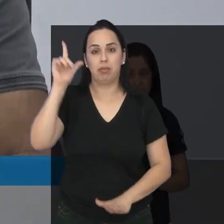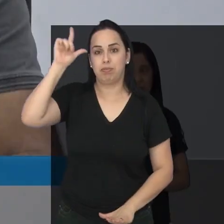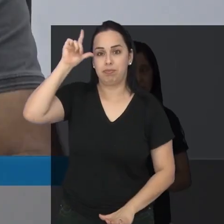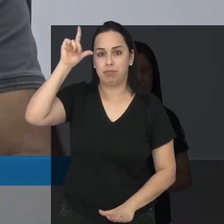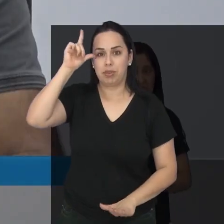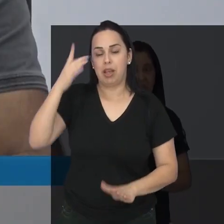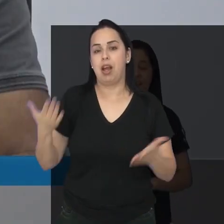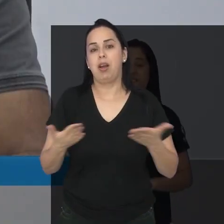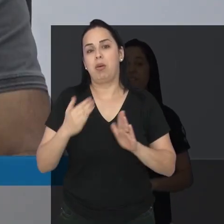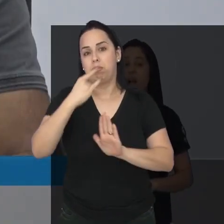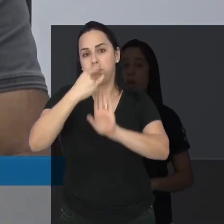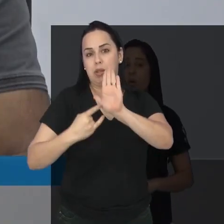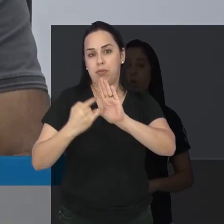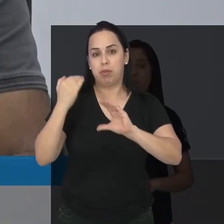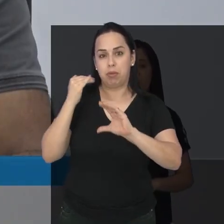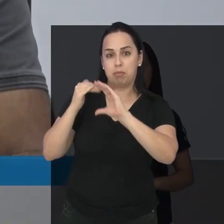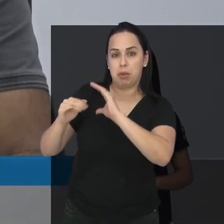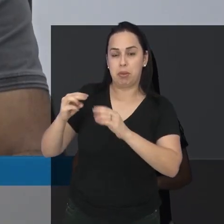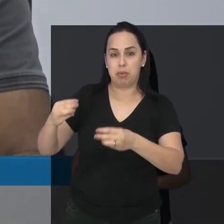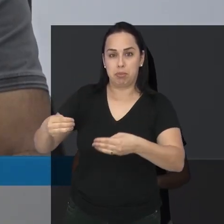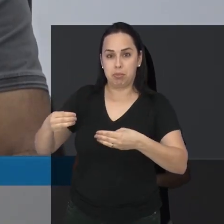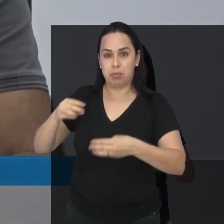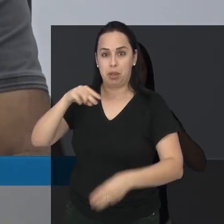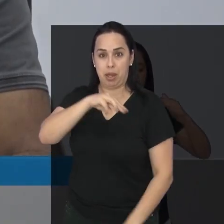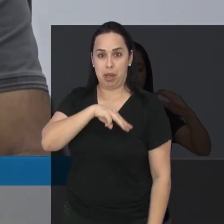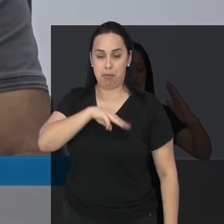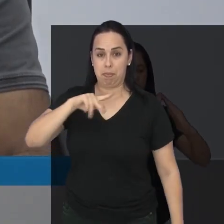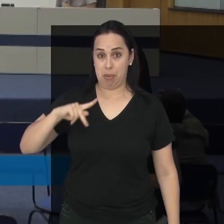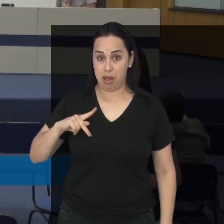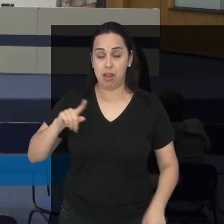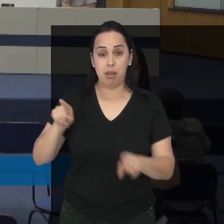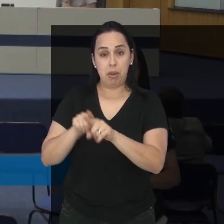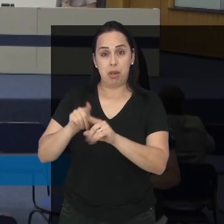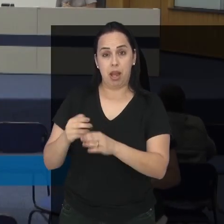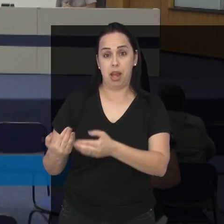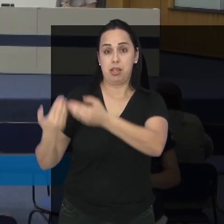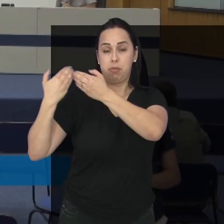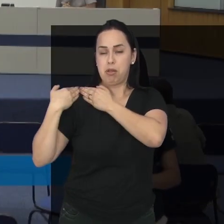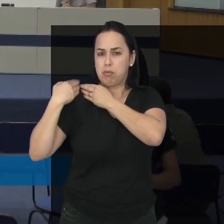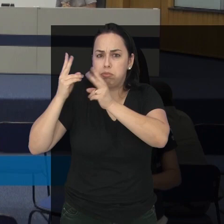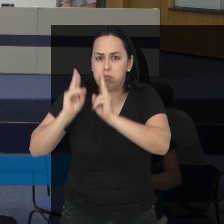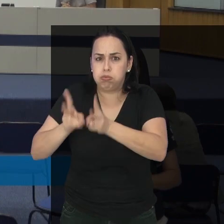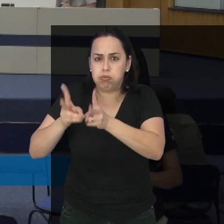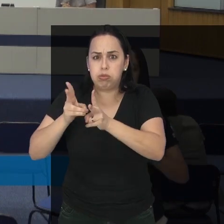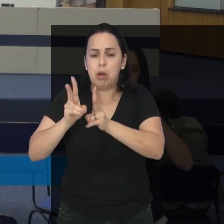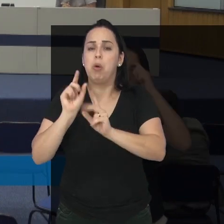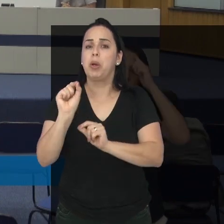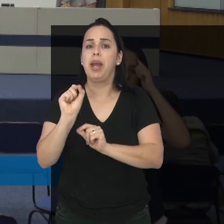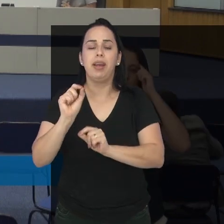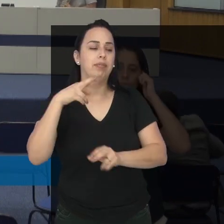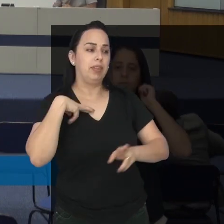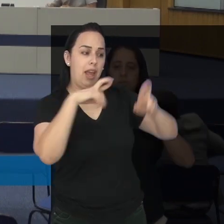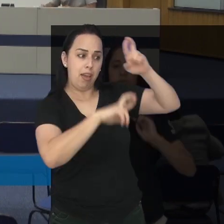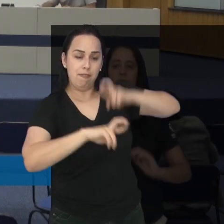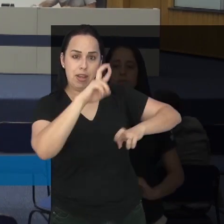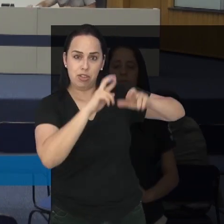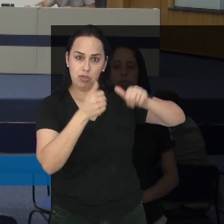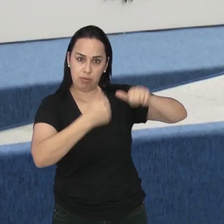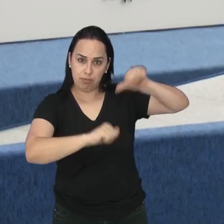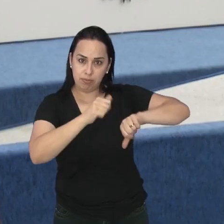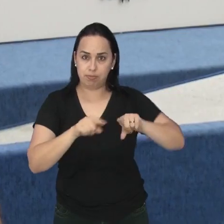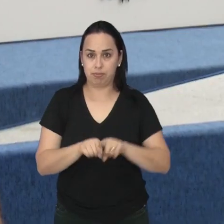Bispo. O documento agora deve ser enviado ao Ministério Público, que ficará responsável em dar continuidade às